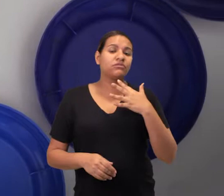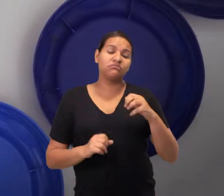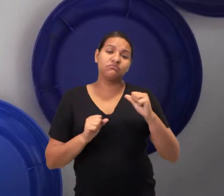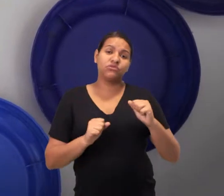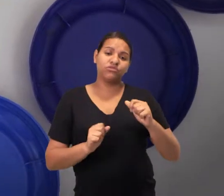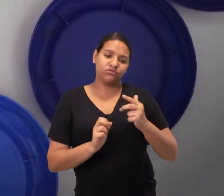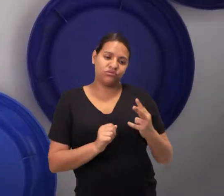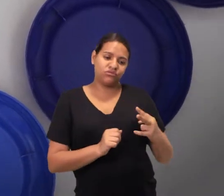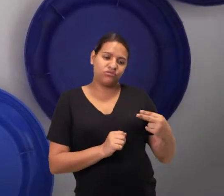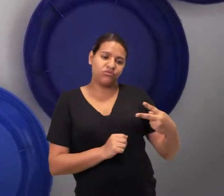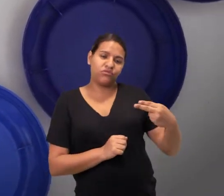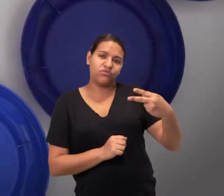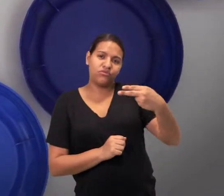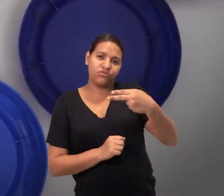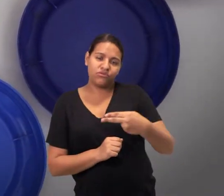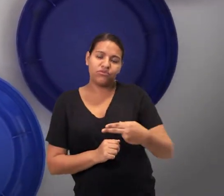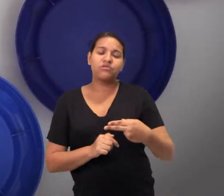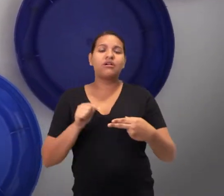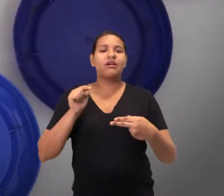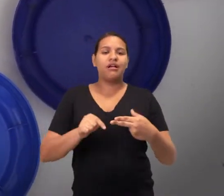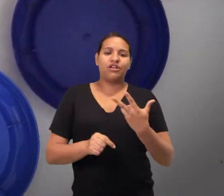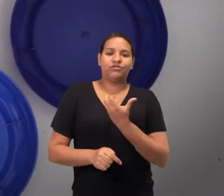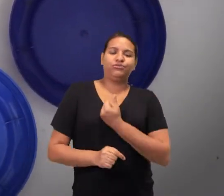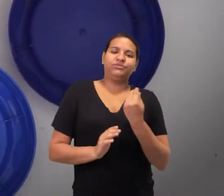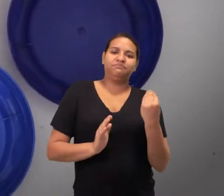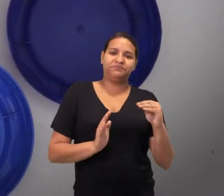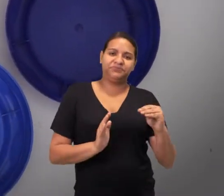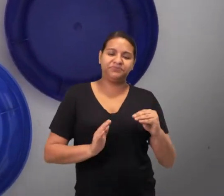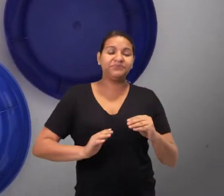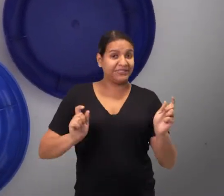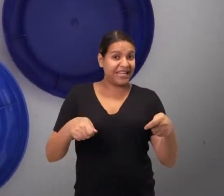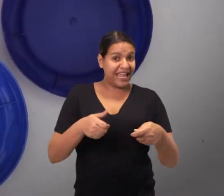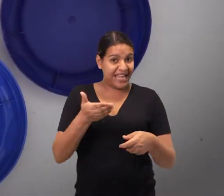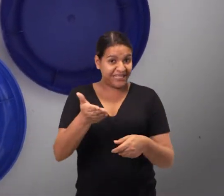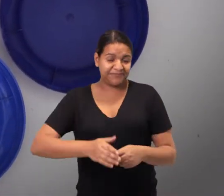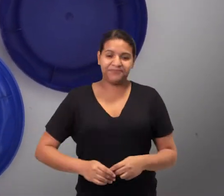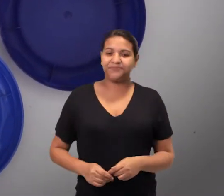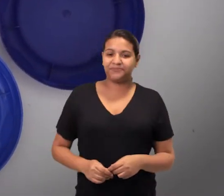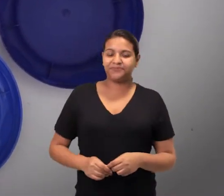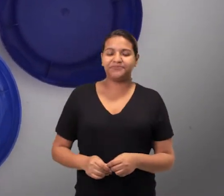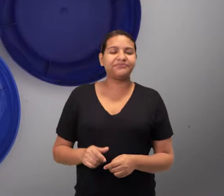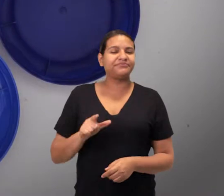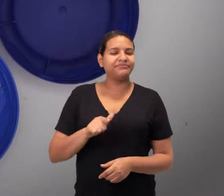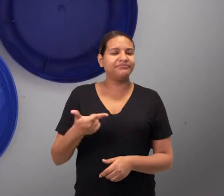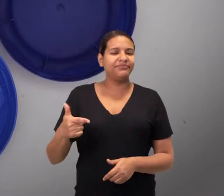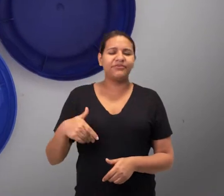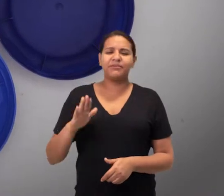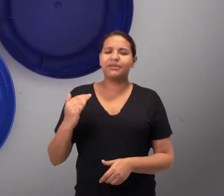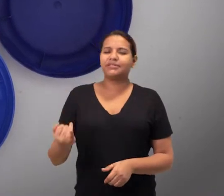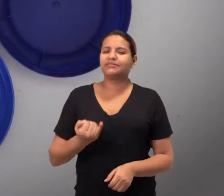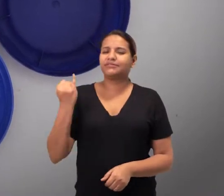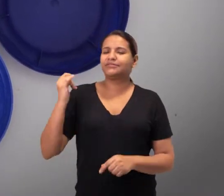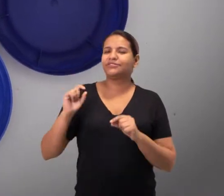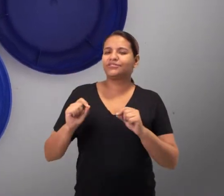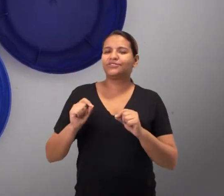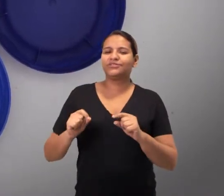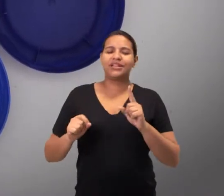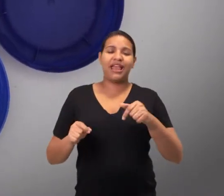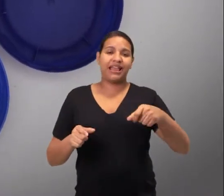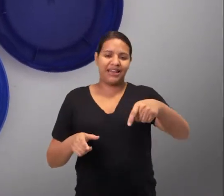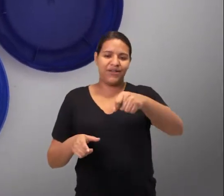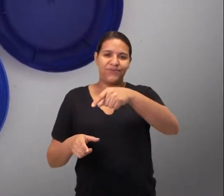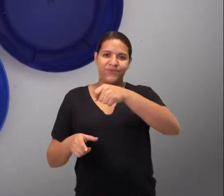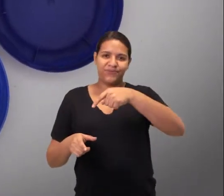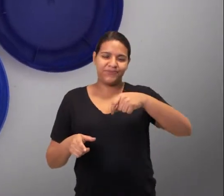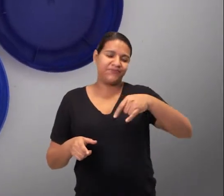numerei. Você pode fazer isso também, que vai ficar super legal. E para terminar, o mais importante da nossa brincadeira, os